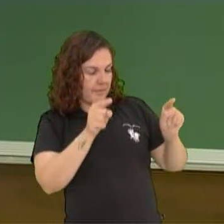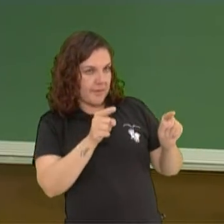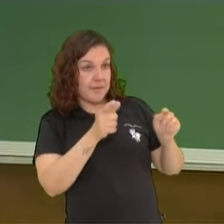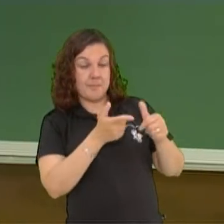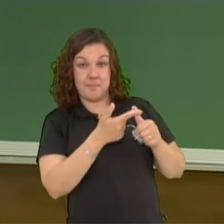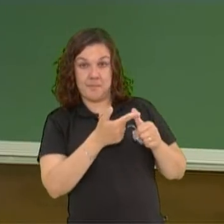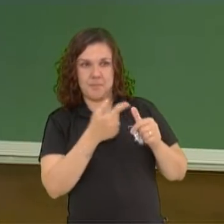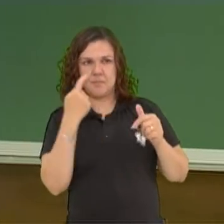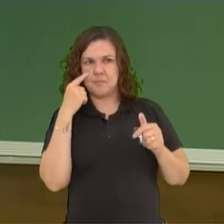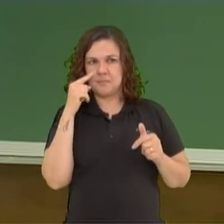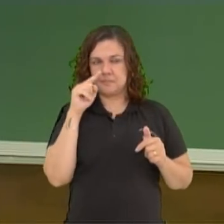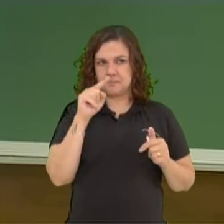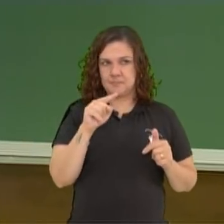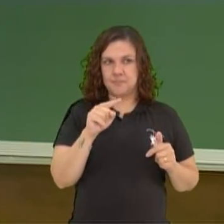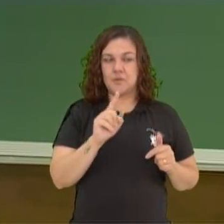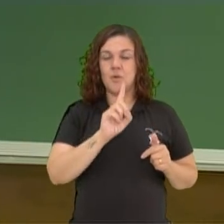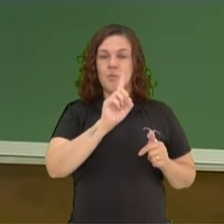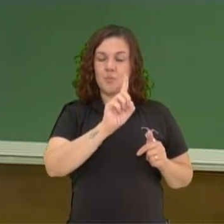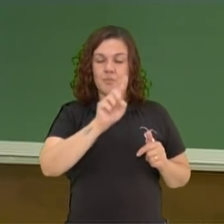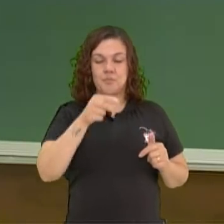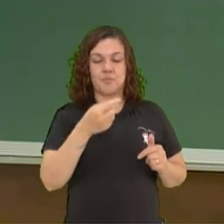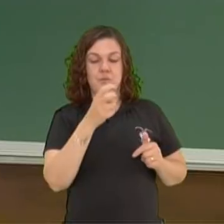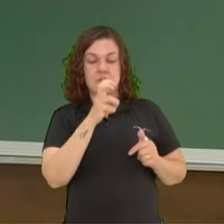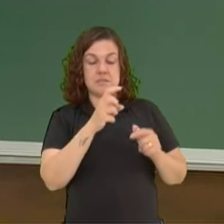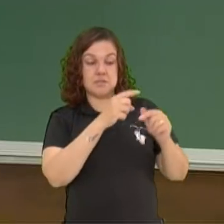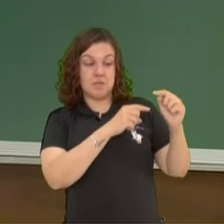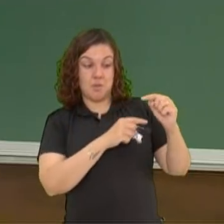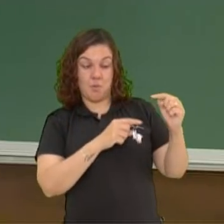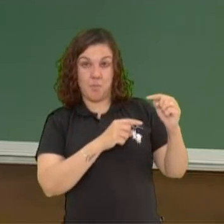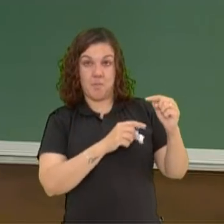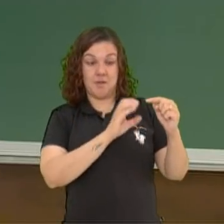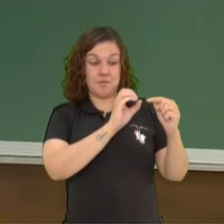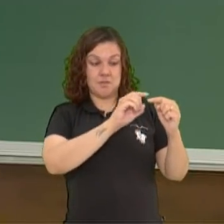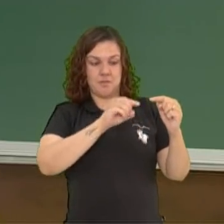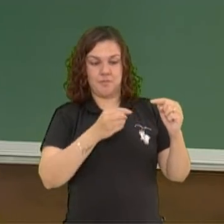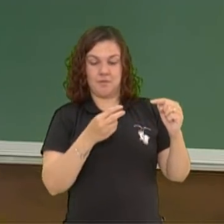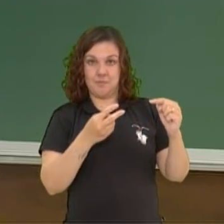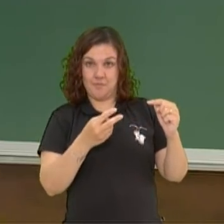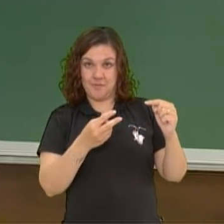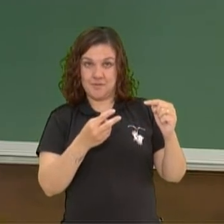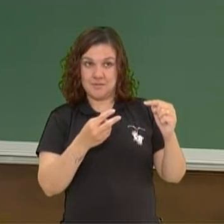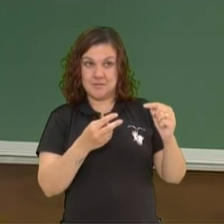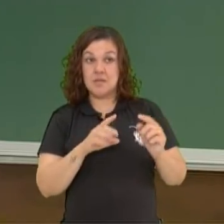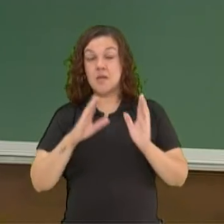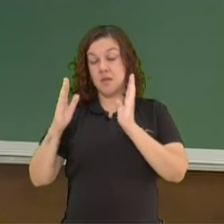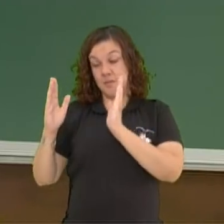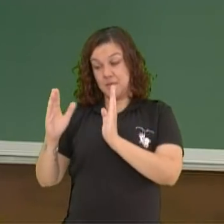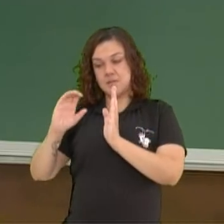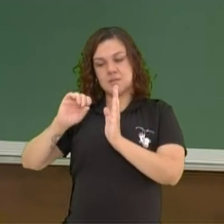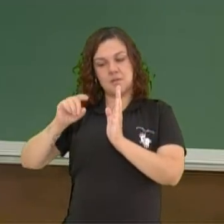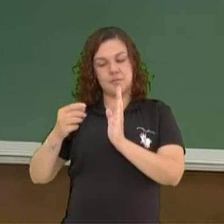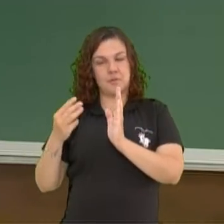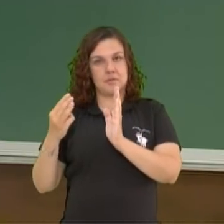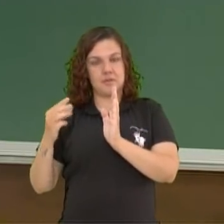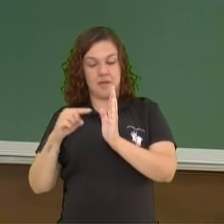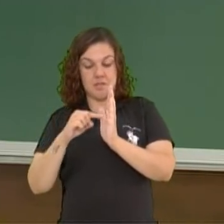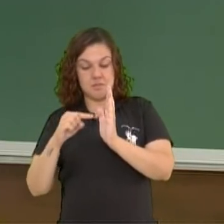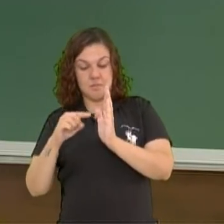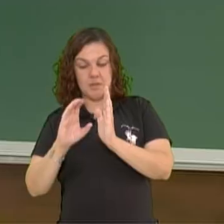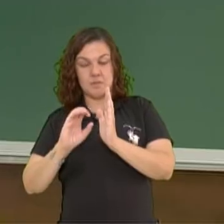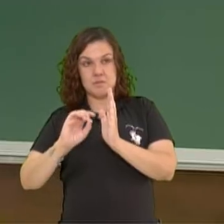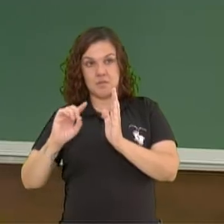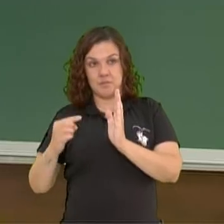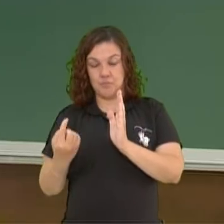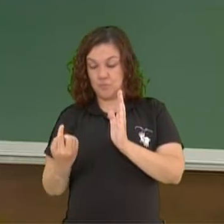parênteses, né? Então, vamos lá. Primeiro eu vou fazer 1,5 menos 0,2, né? E 0,3 menos 0,1. A